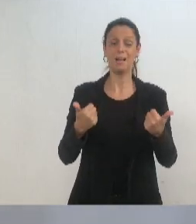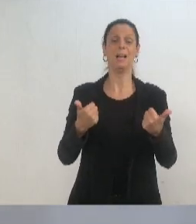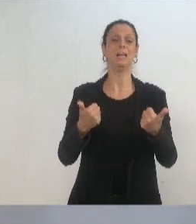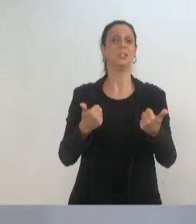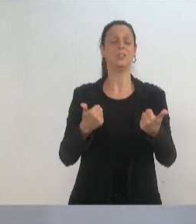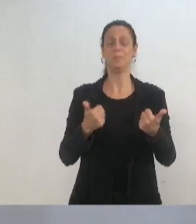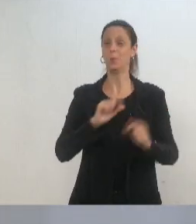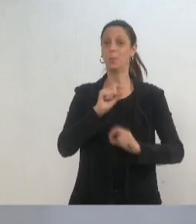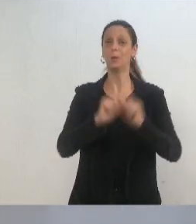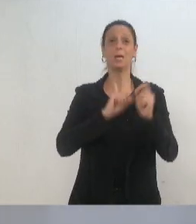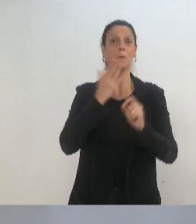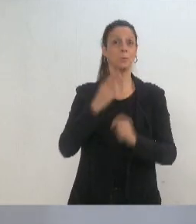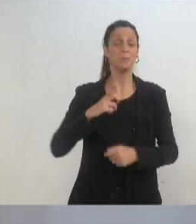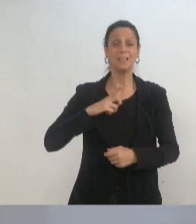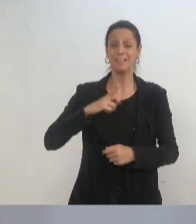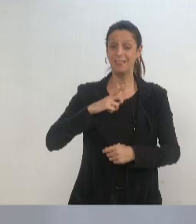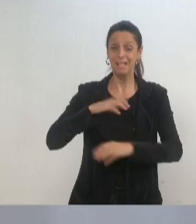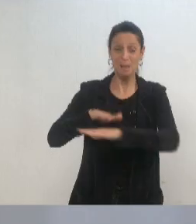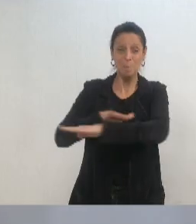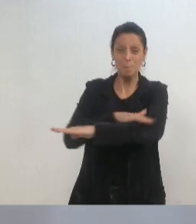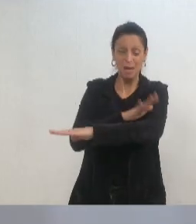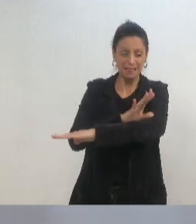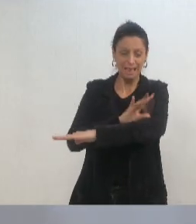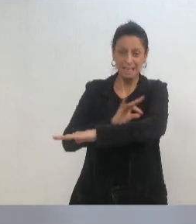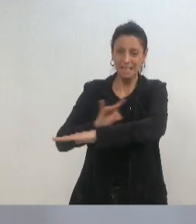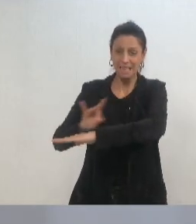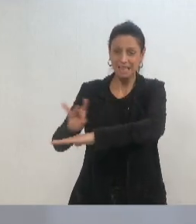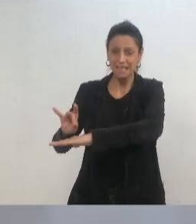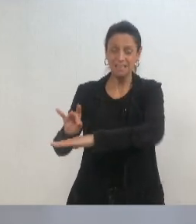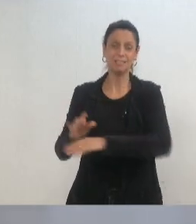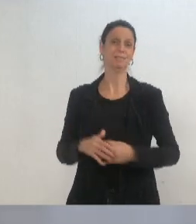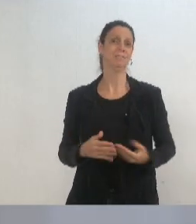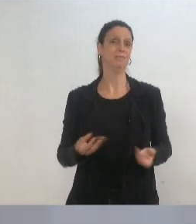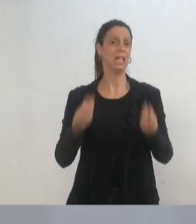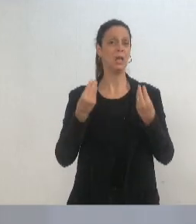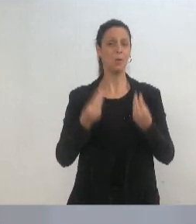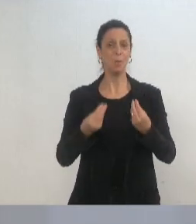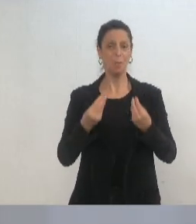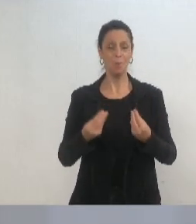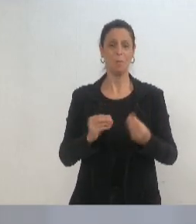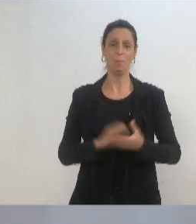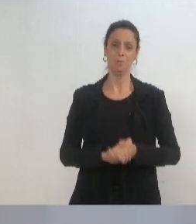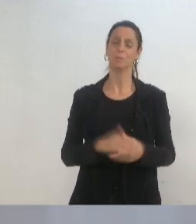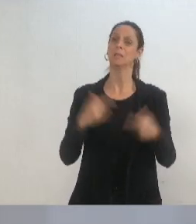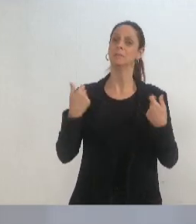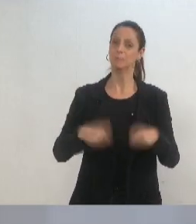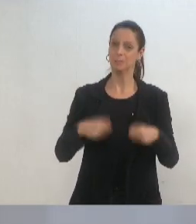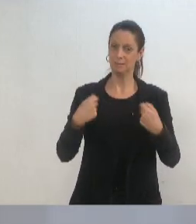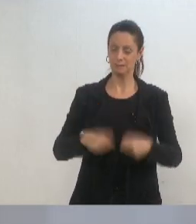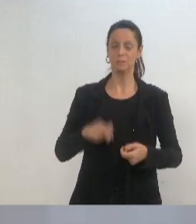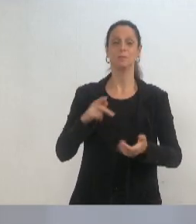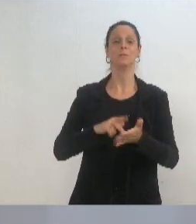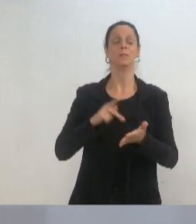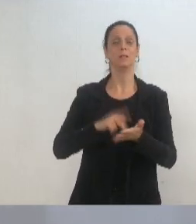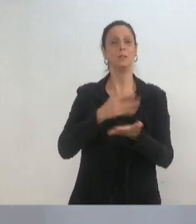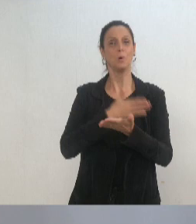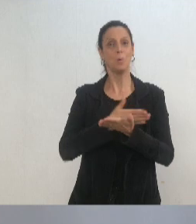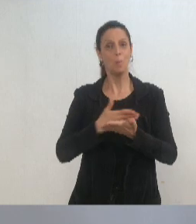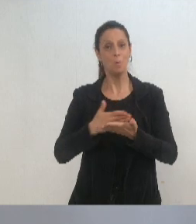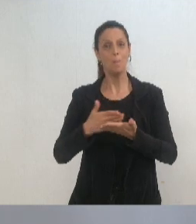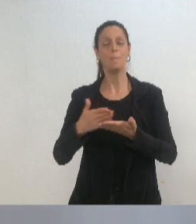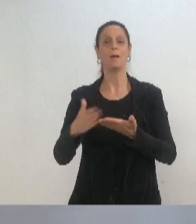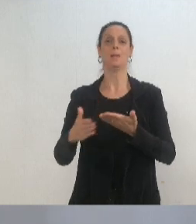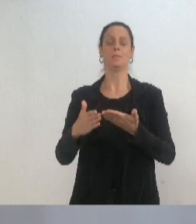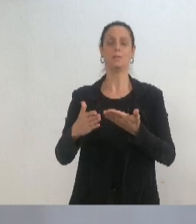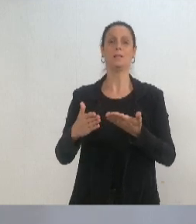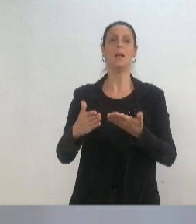vira um pandemônio, o caos, e a gente vai ficar enxugando gelo. Eu entendo que é muito relevante que a gente comece a atacar essas ruas